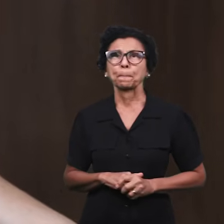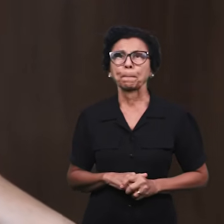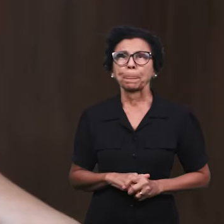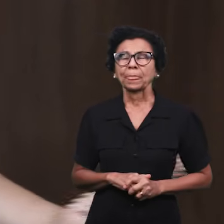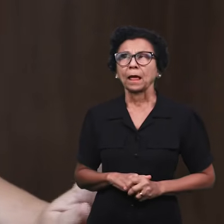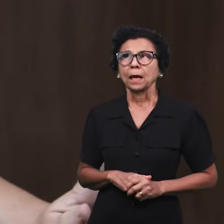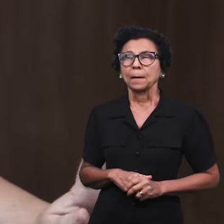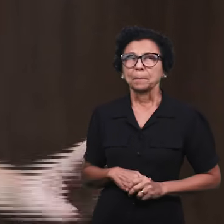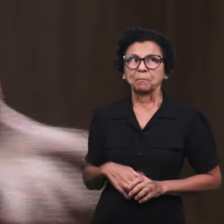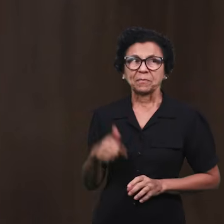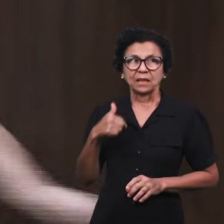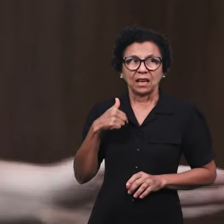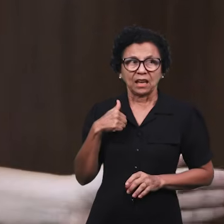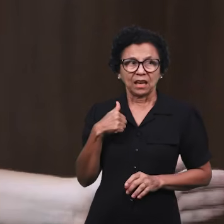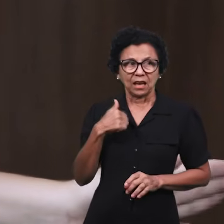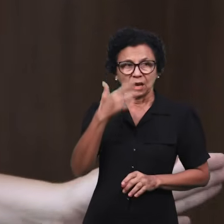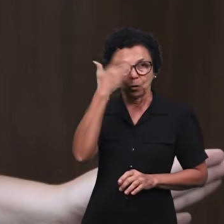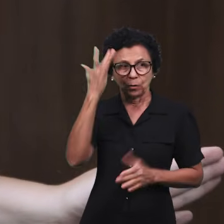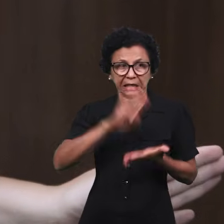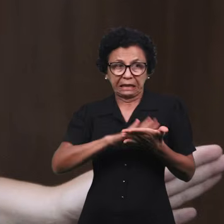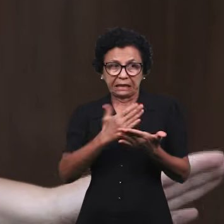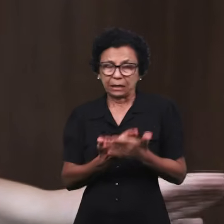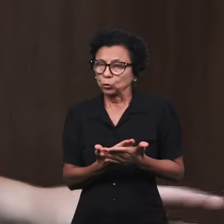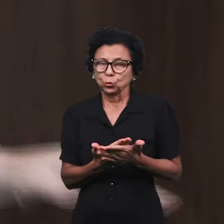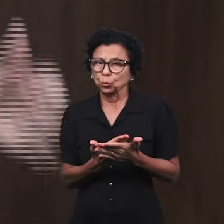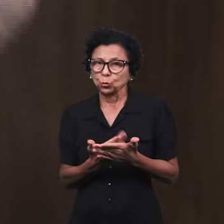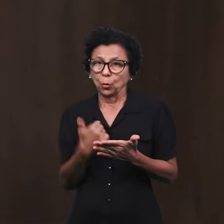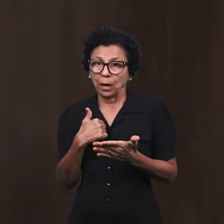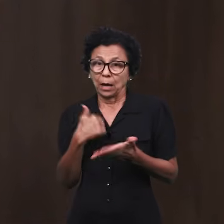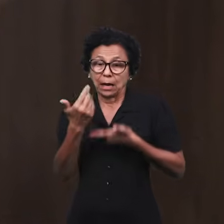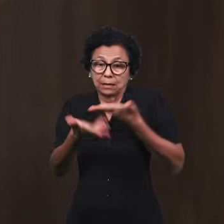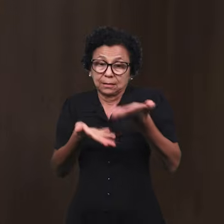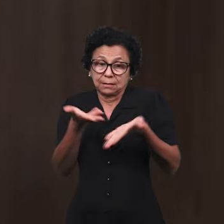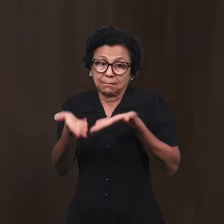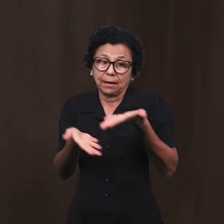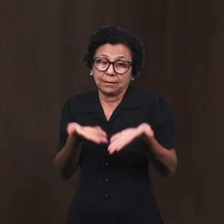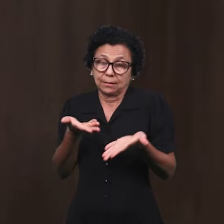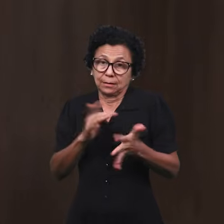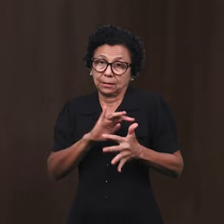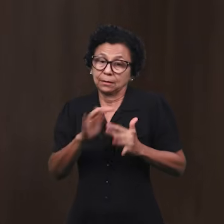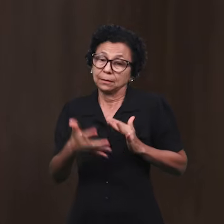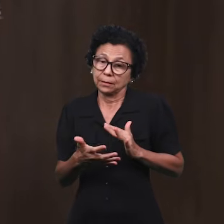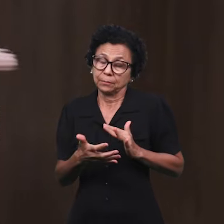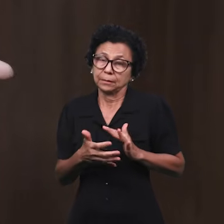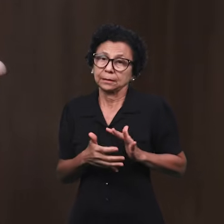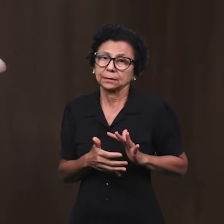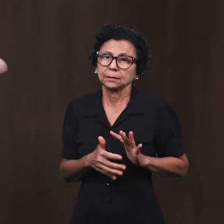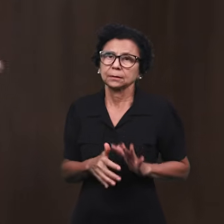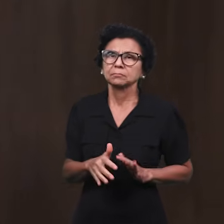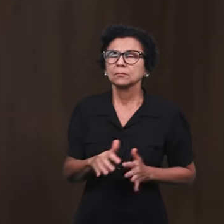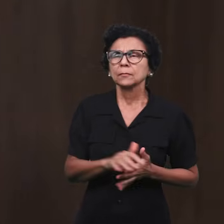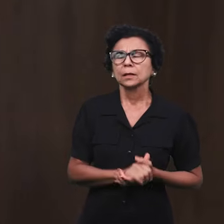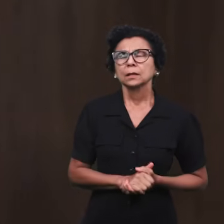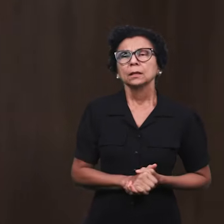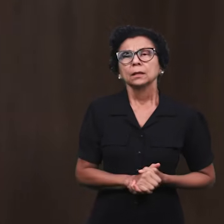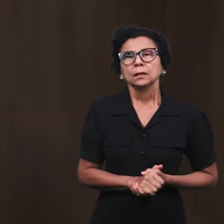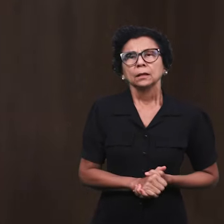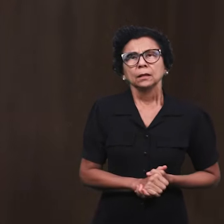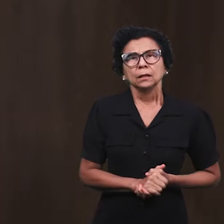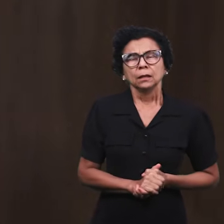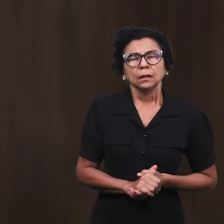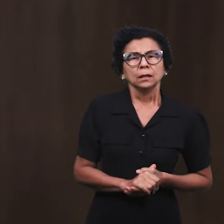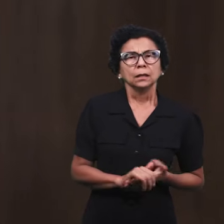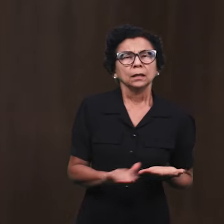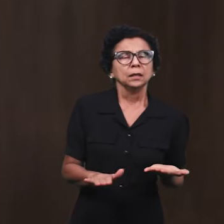assistência. Não quero ser intérprete, vou dar assistência. Mas eu não tinha esse contato. Eu não tinha um amigo surdo e as minhas amigas,